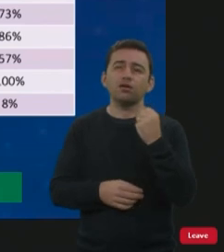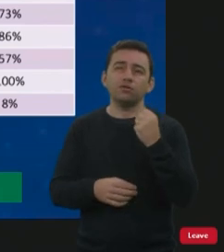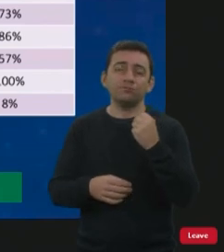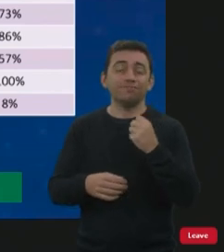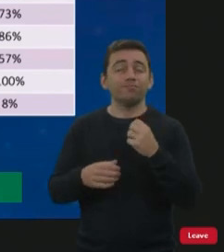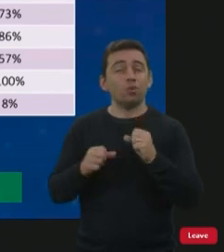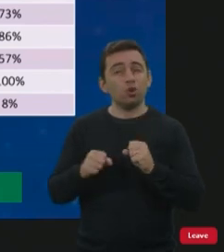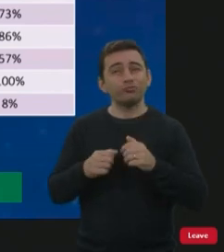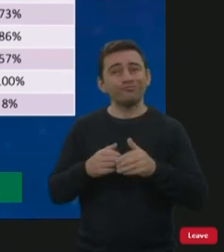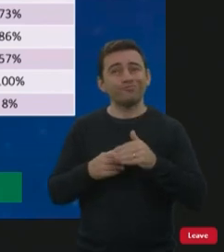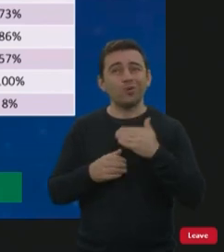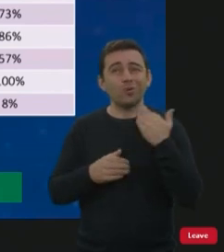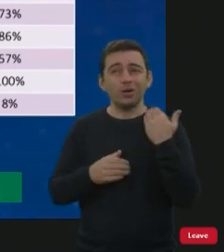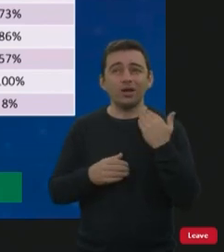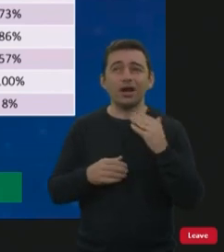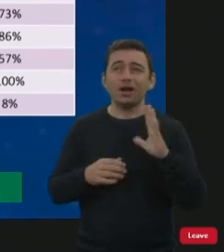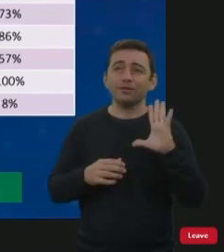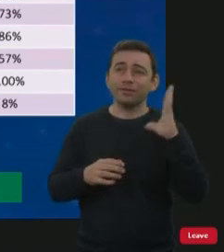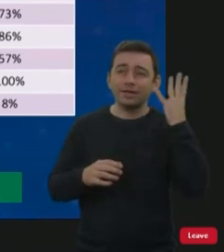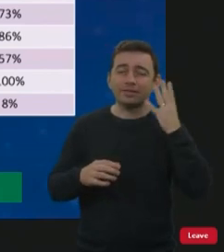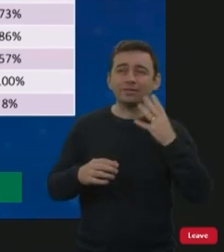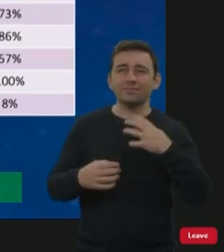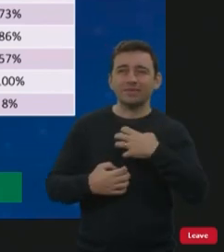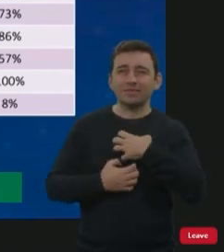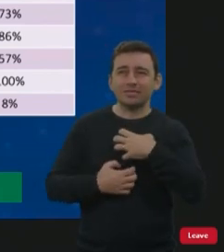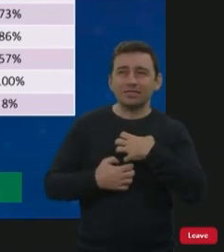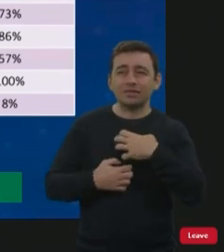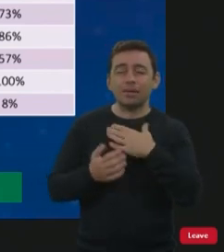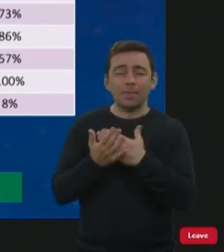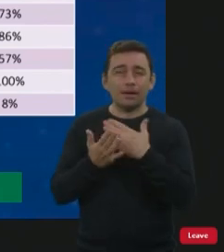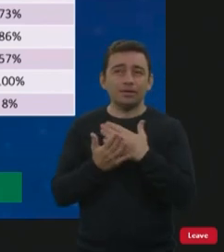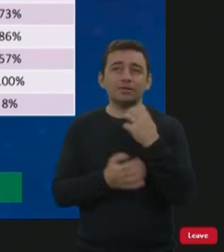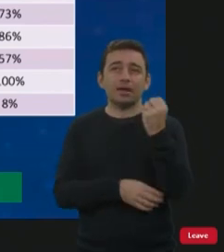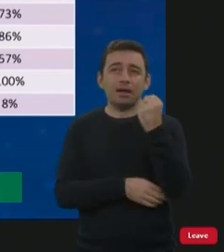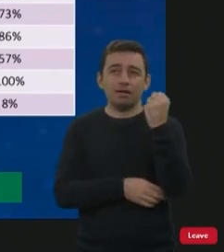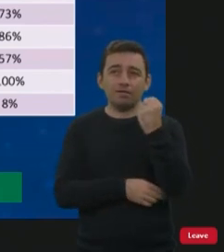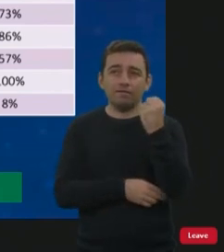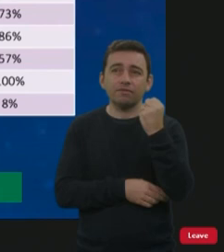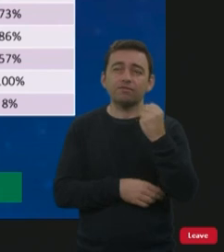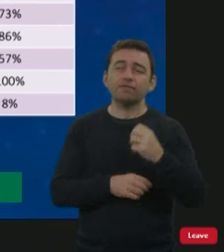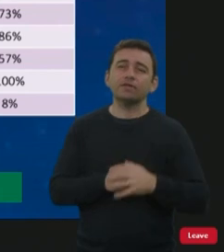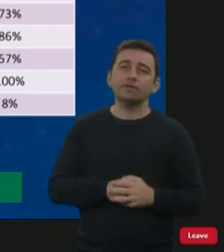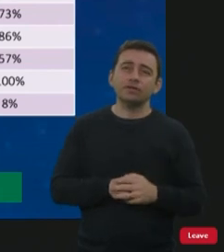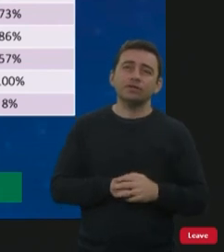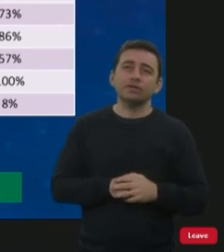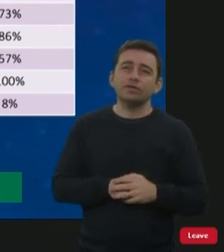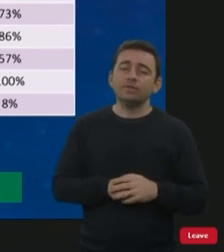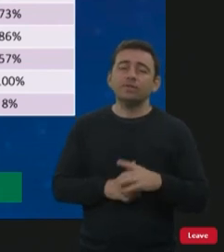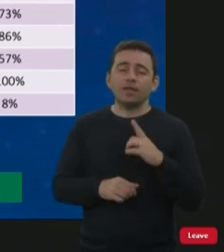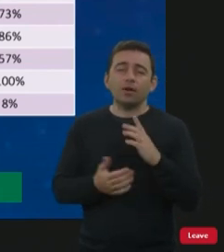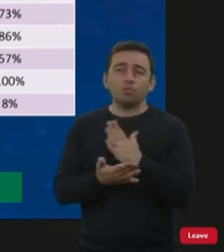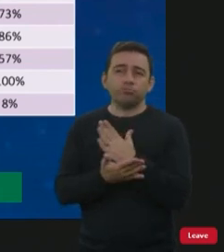e uma frequência de sinais e sintomas mais graves, né? Então, são aquelas que é importante a gente fazer o